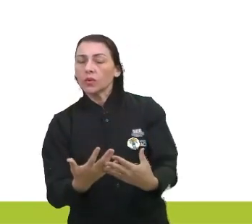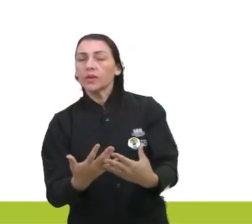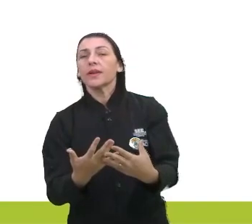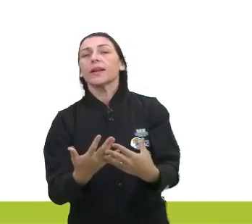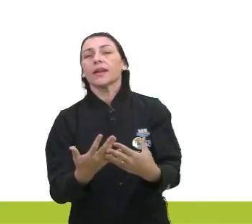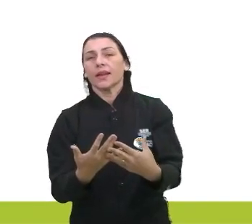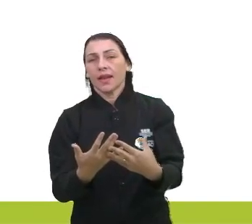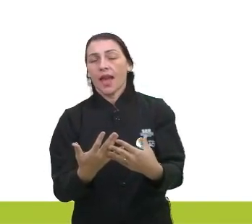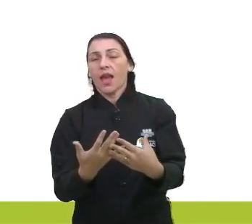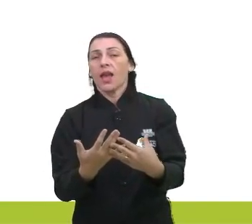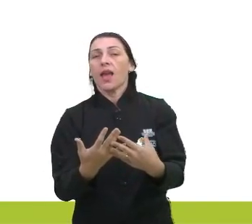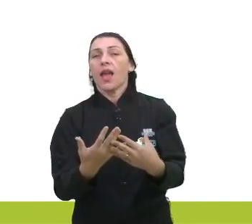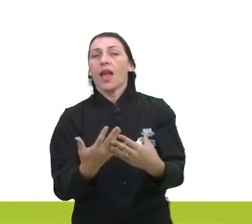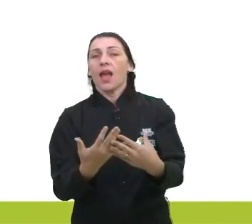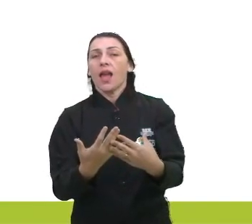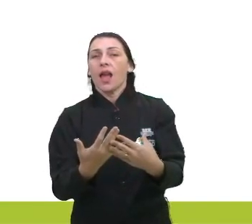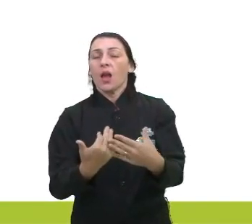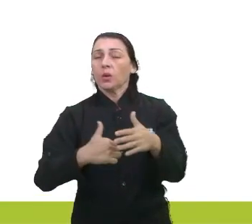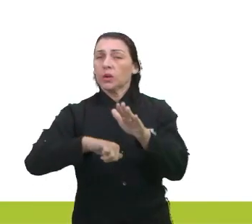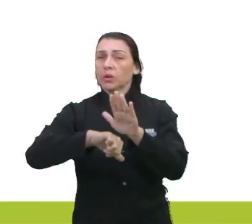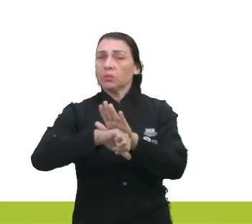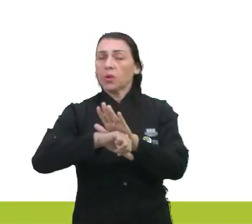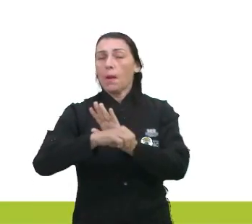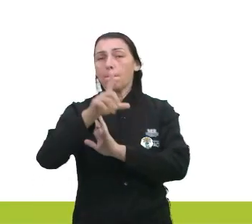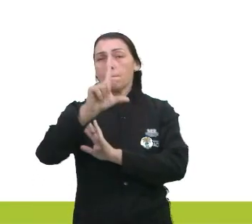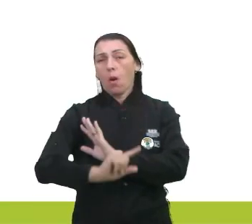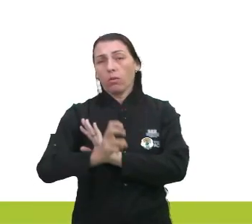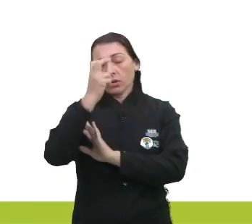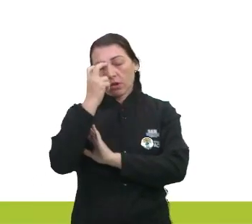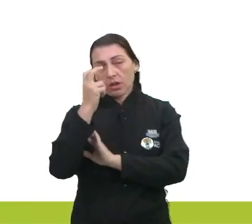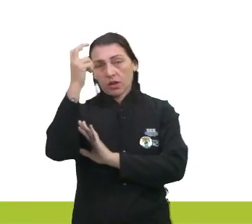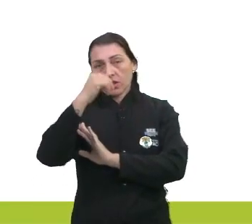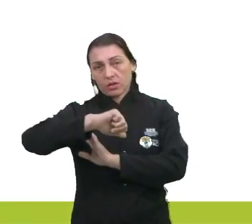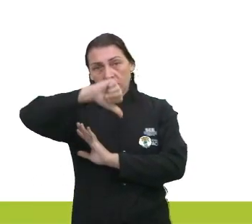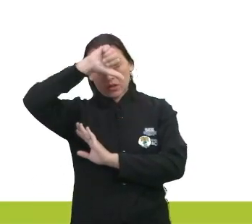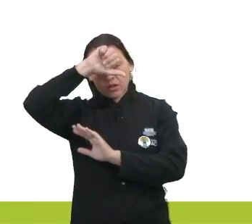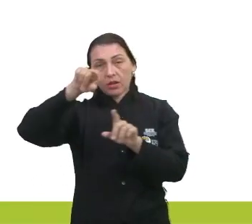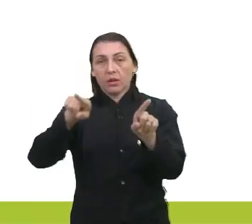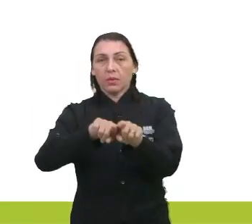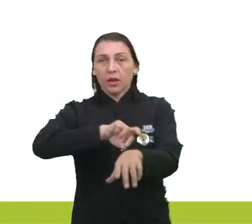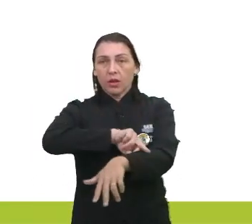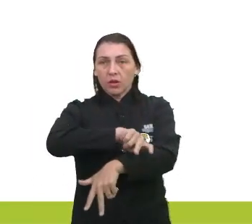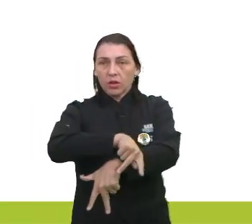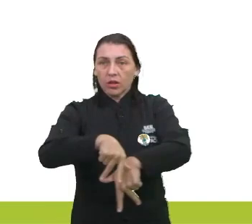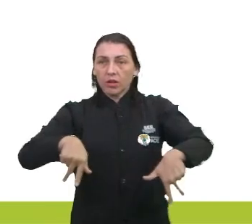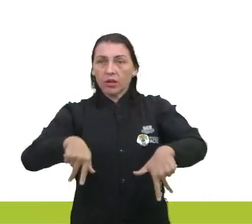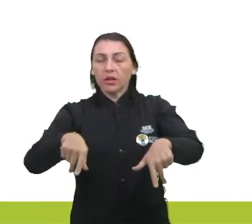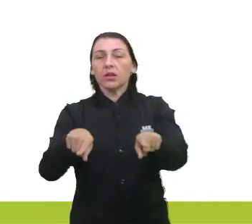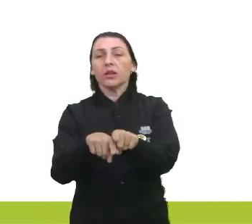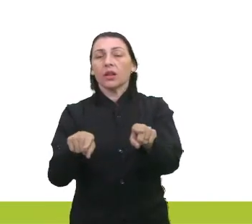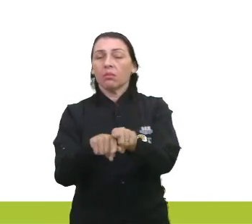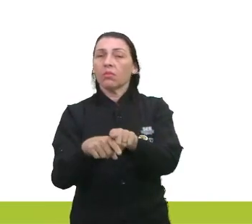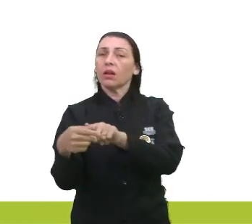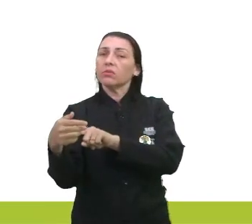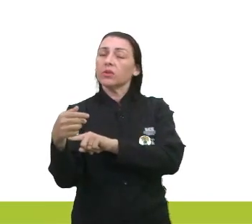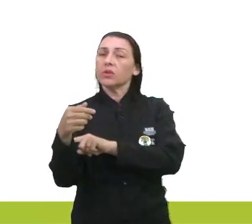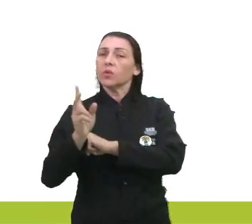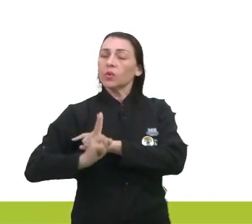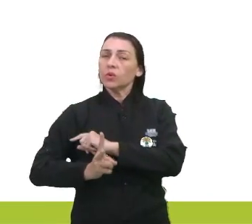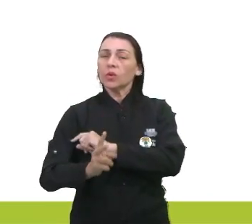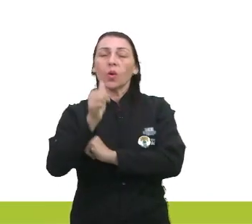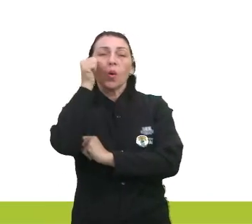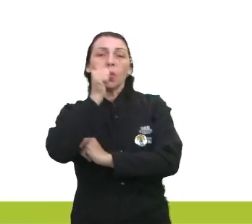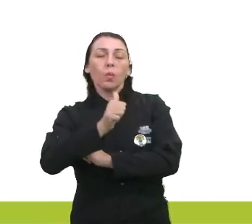retratados como criminosos ou menos inteligentes. Estereótipos de gênero também são prevalentes, como